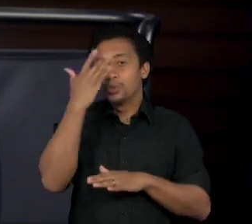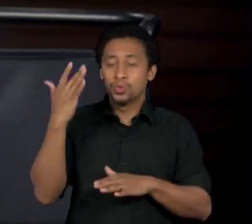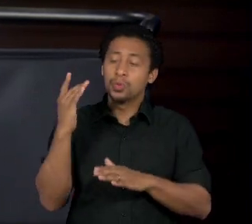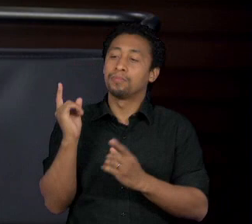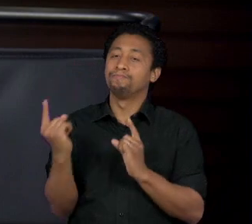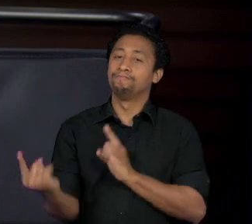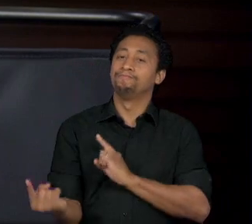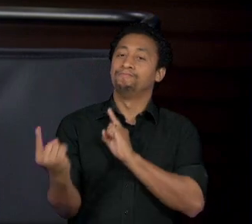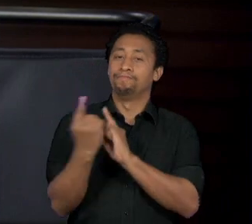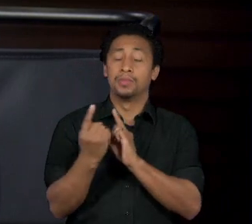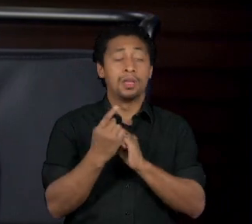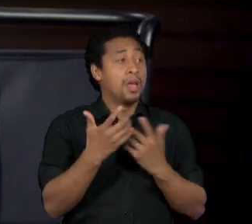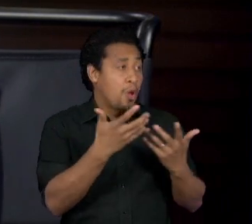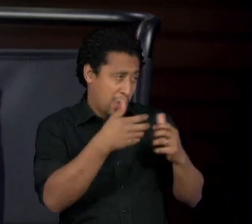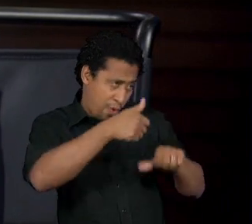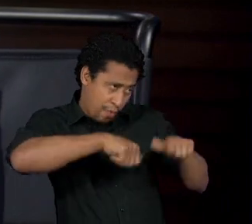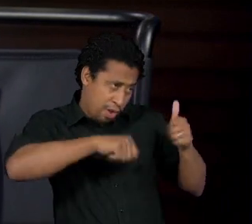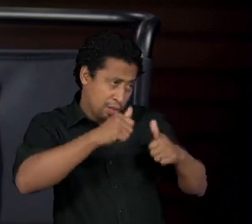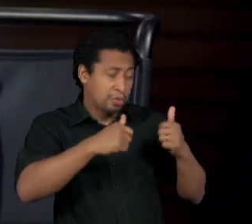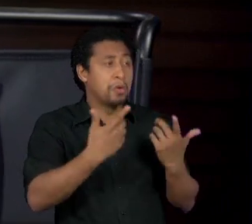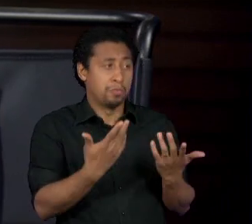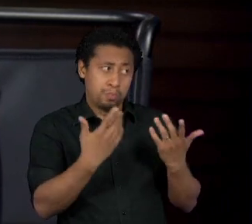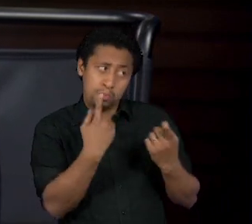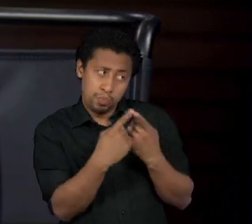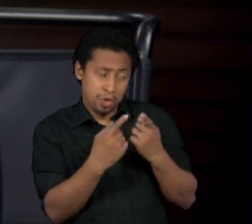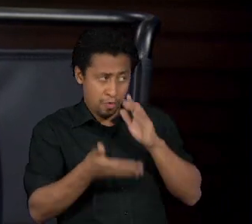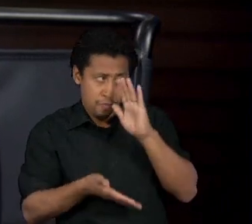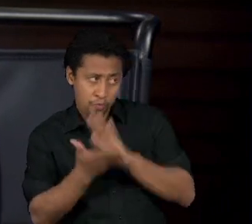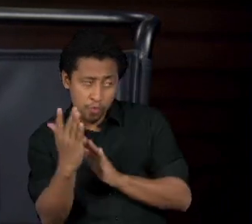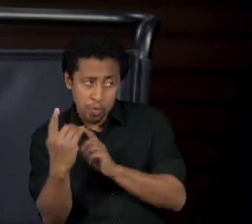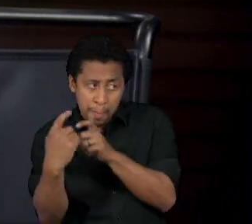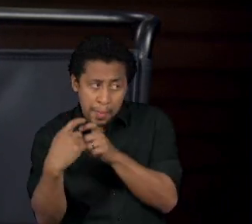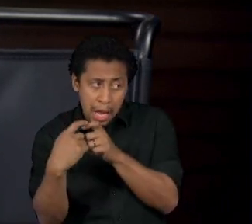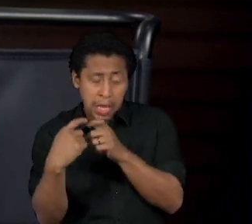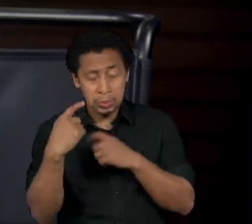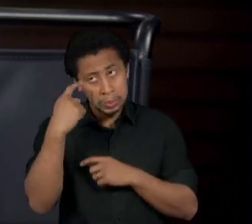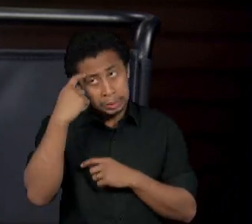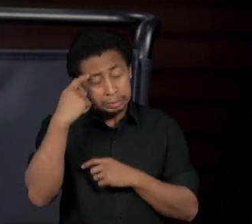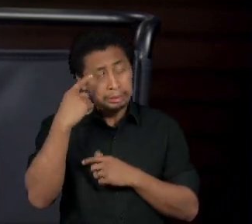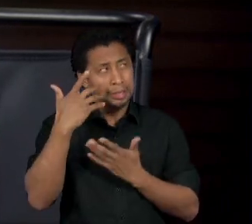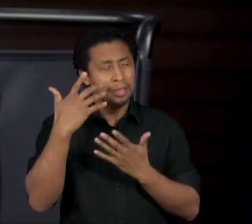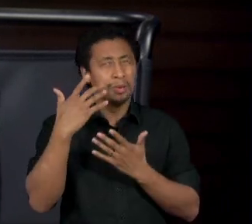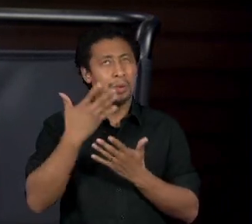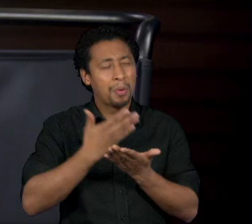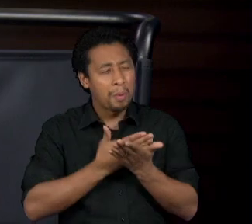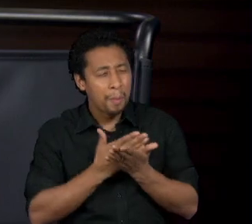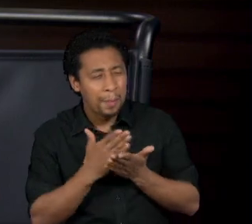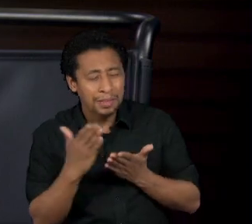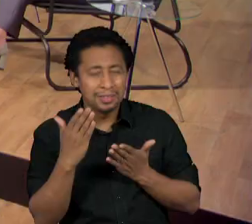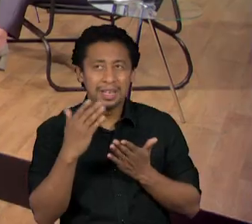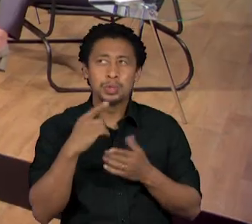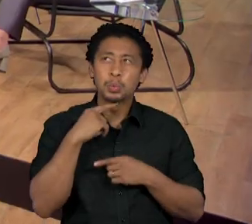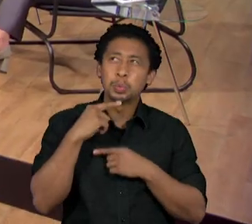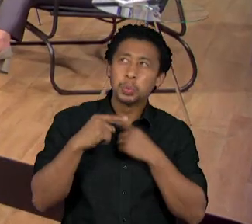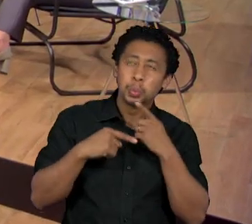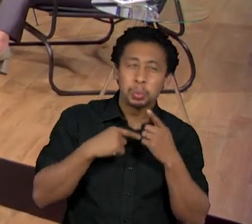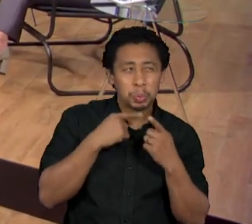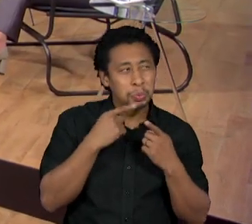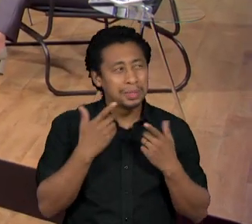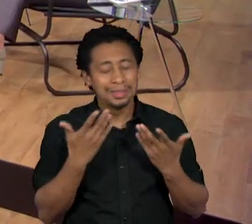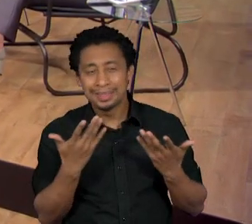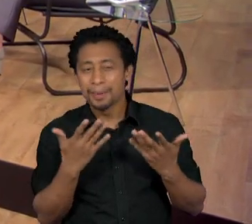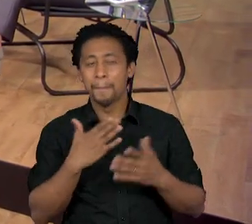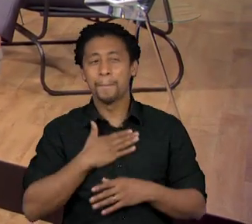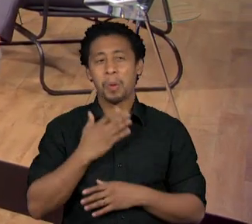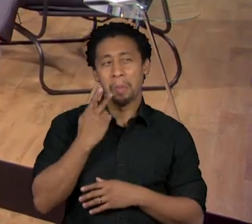avaliação neuropsicológica, porque eu fui no médico, porque a primeira vez eu comecei a ter algumas dúvidas em relação, meu pai,